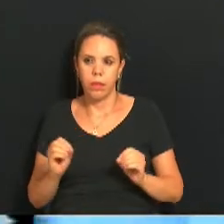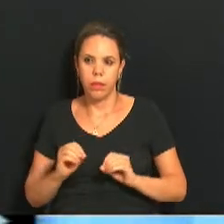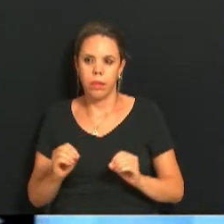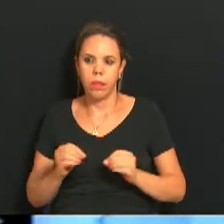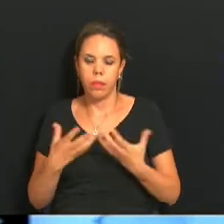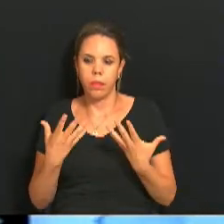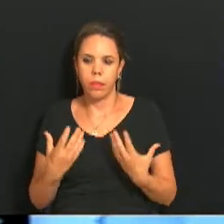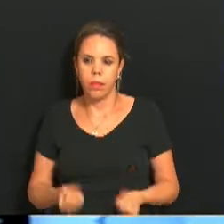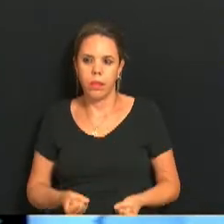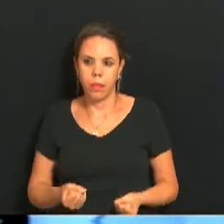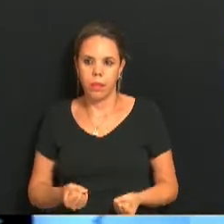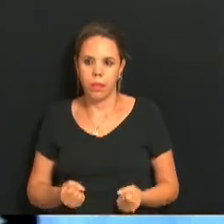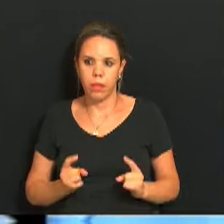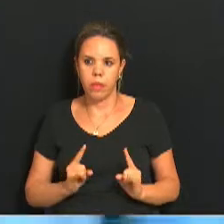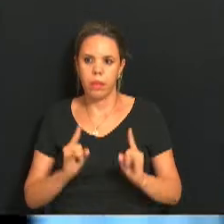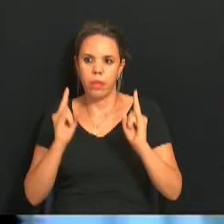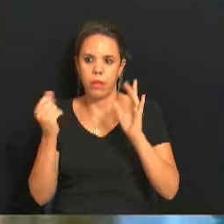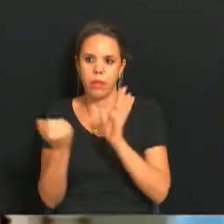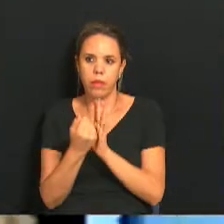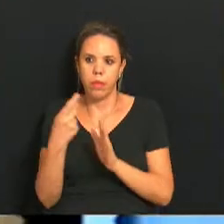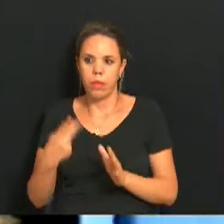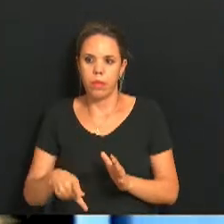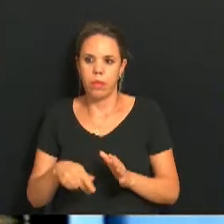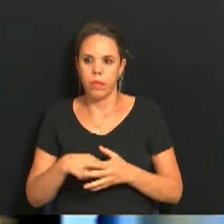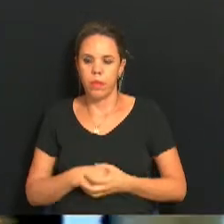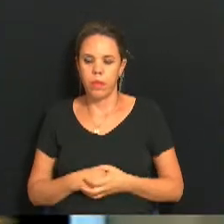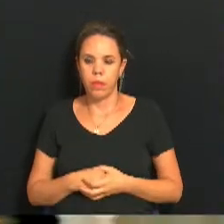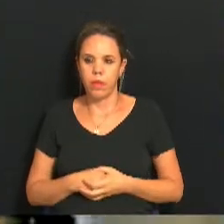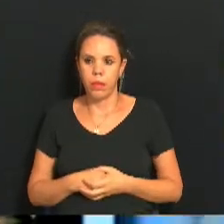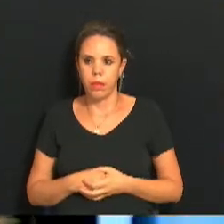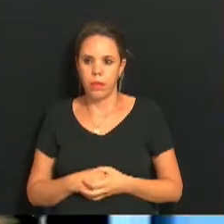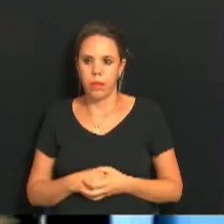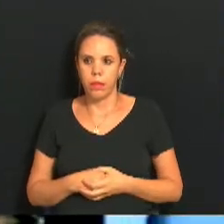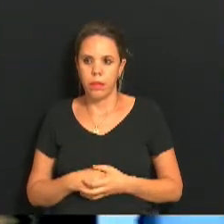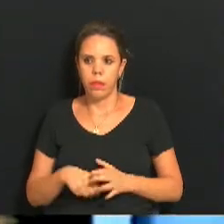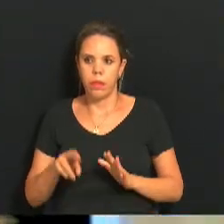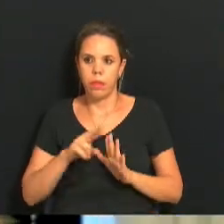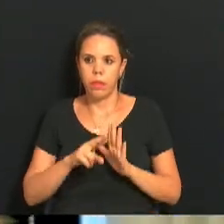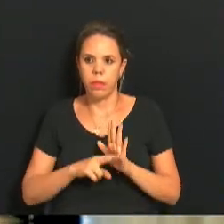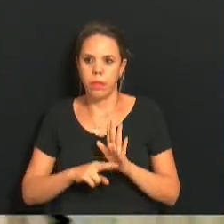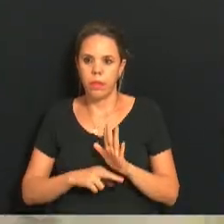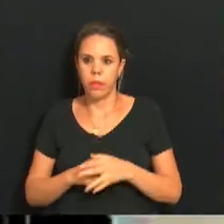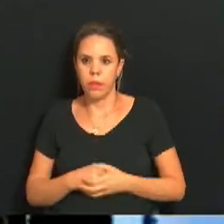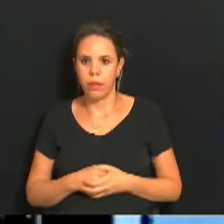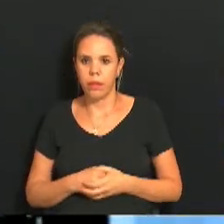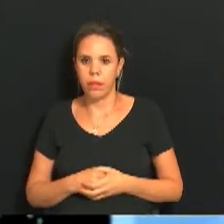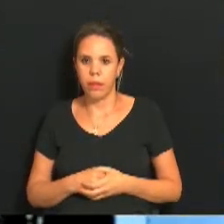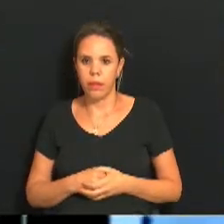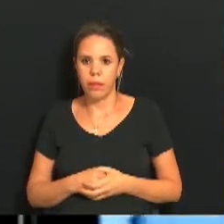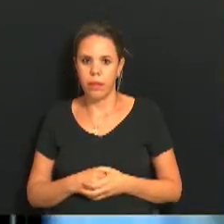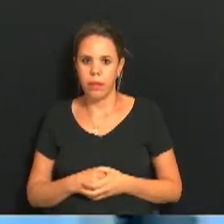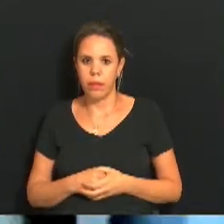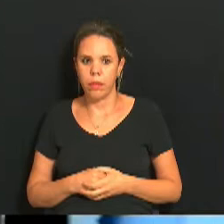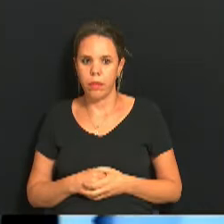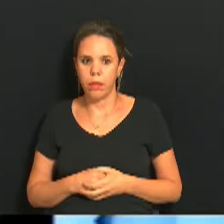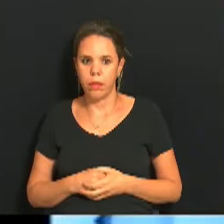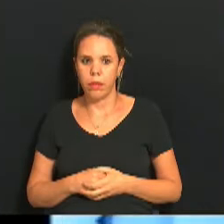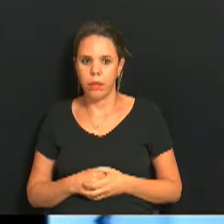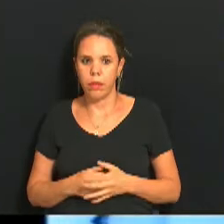do tomar mente sim mas os parâmetros que regem a